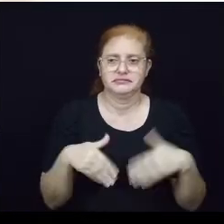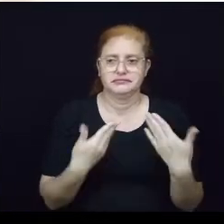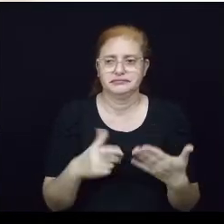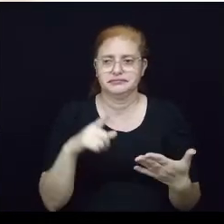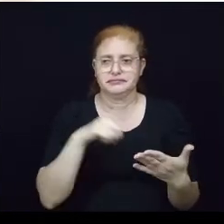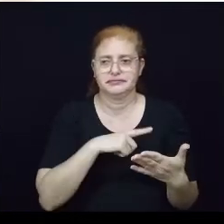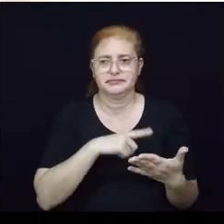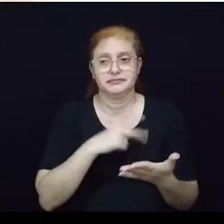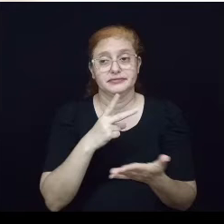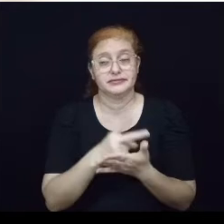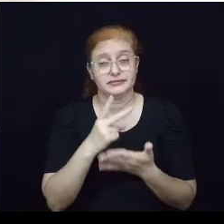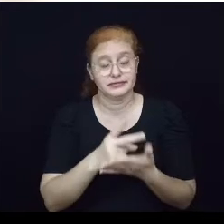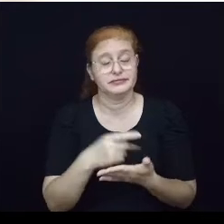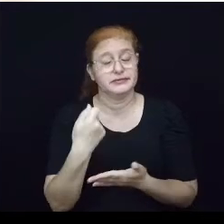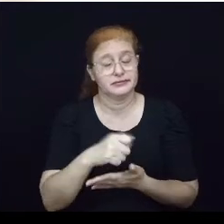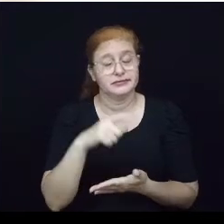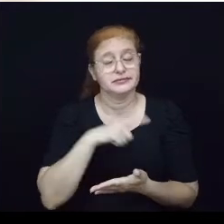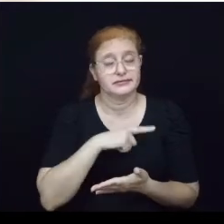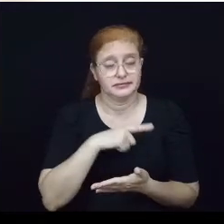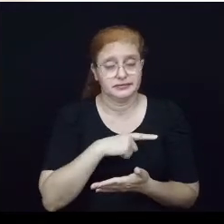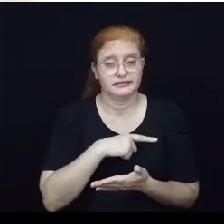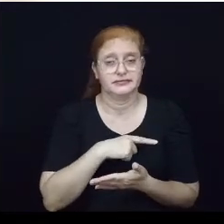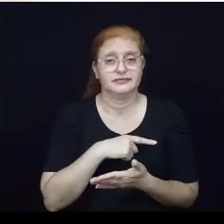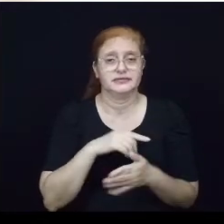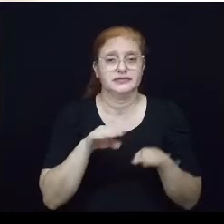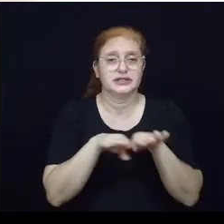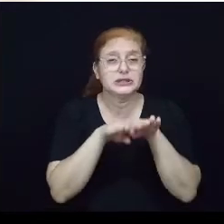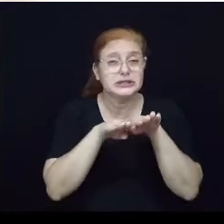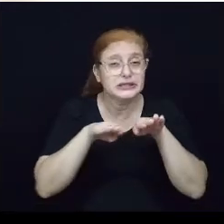Então sempre tem que ter esse nível de